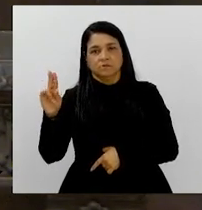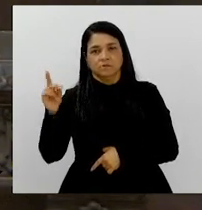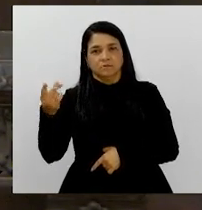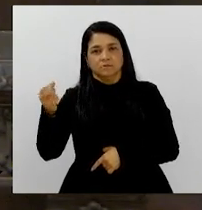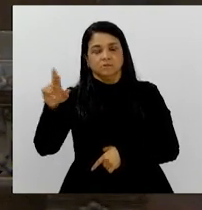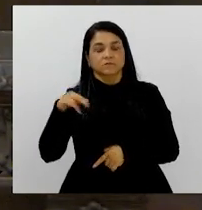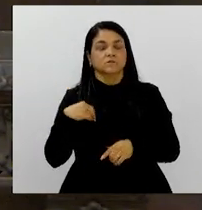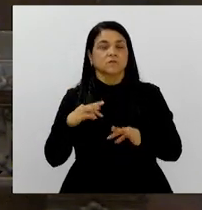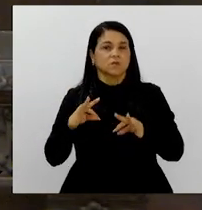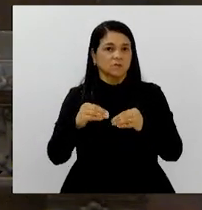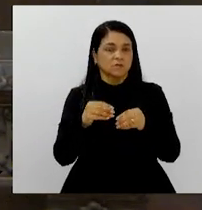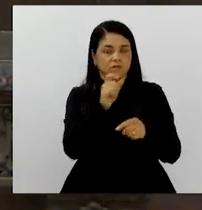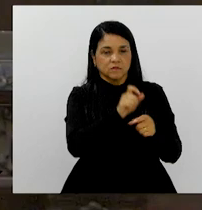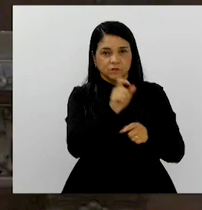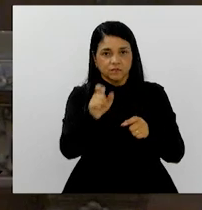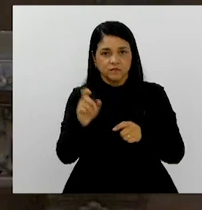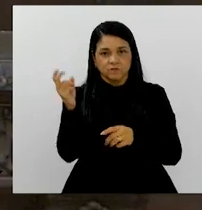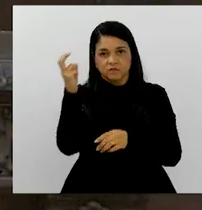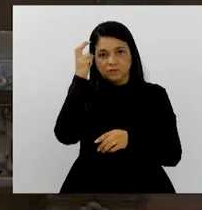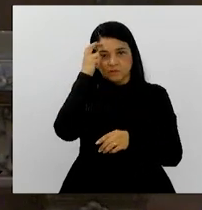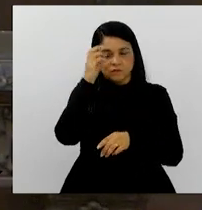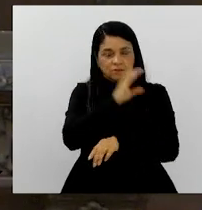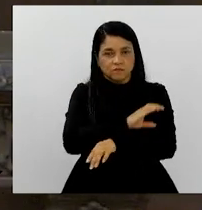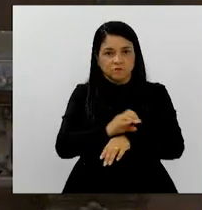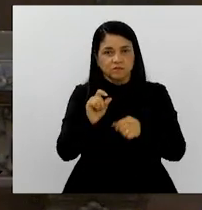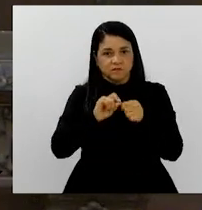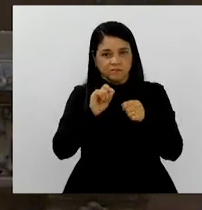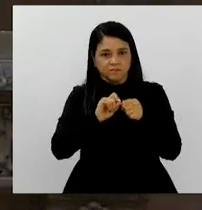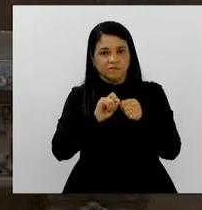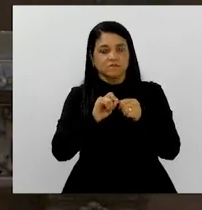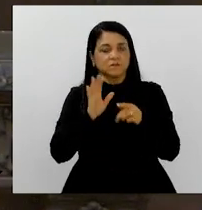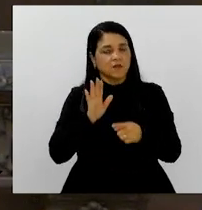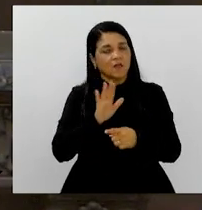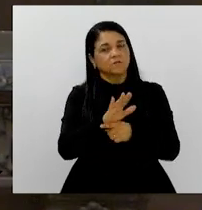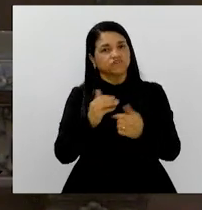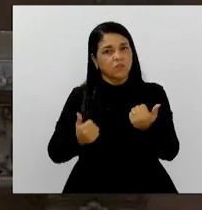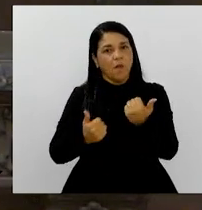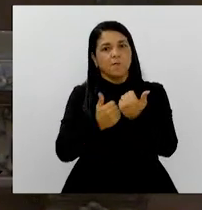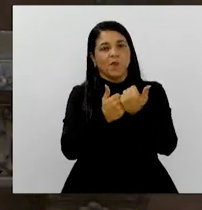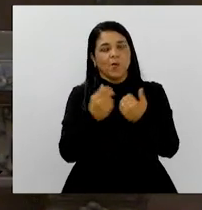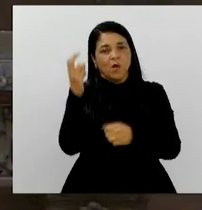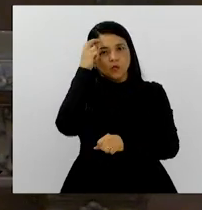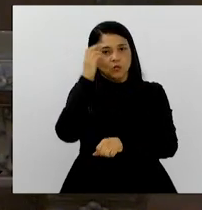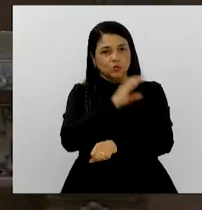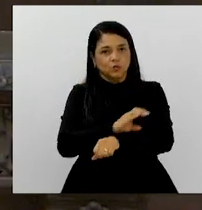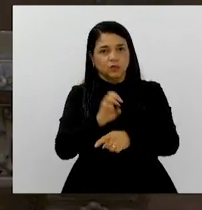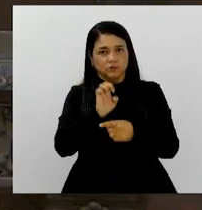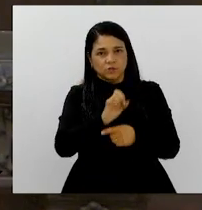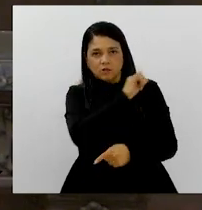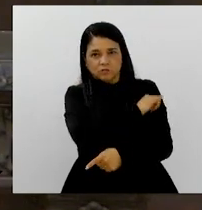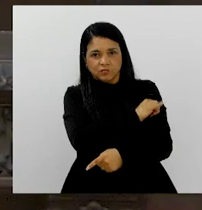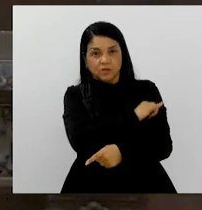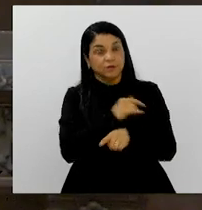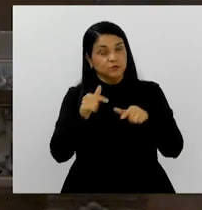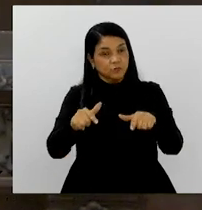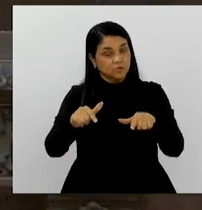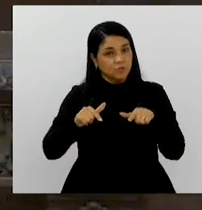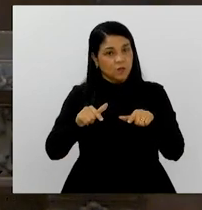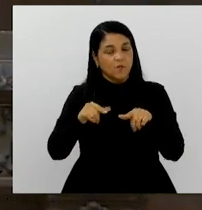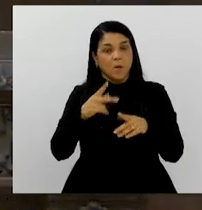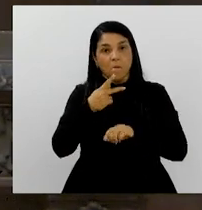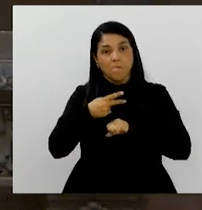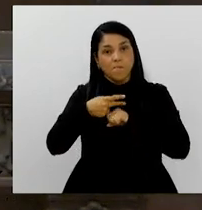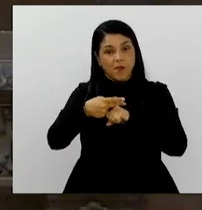tanto contribuem para a riqueza cultural do Estado do Rio de Janeiro. Este diploma é mais que uma